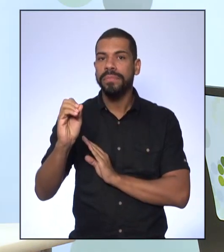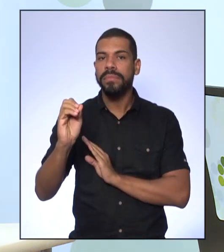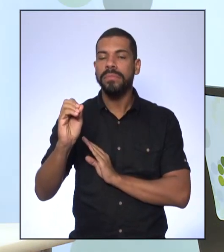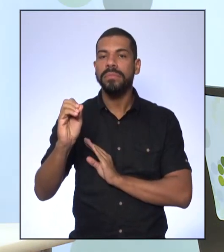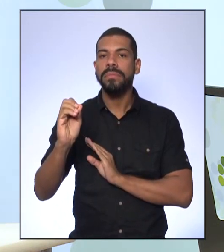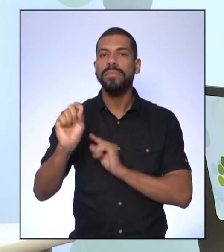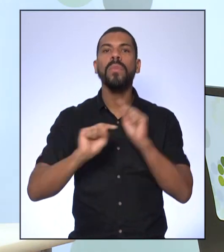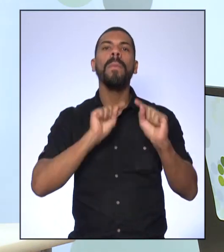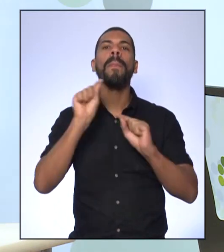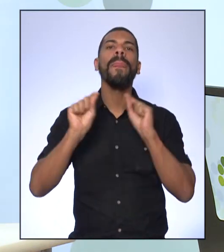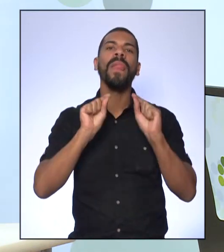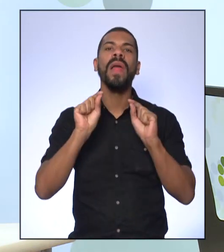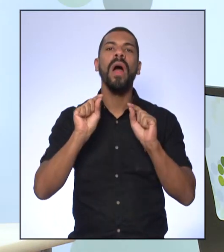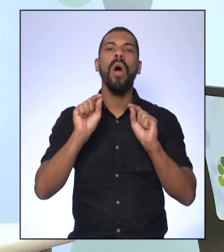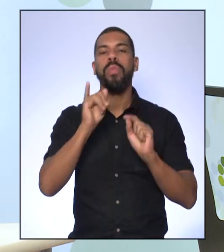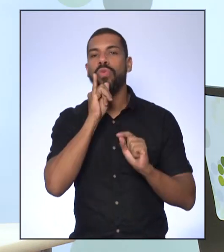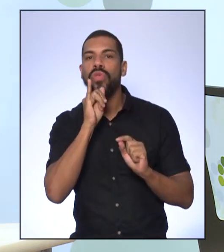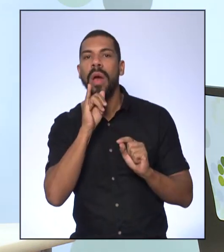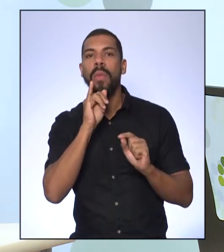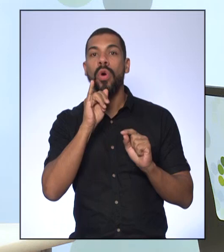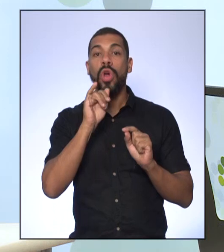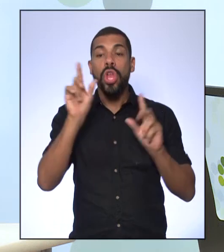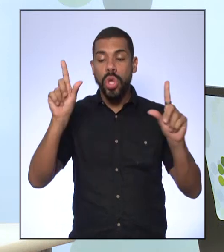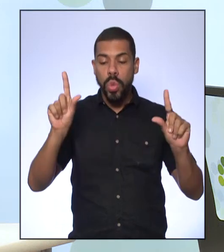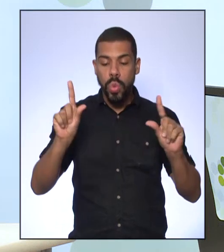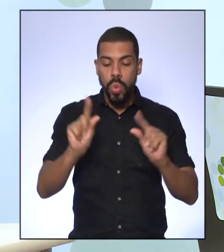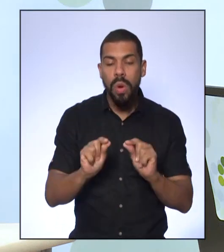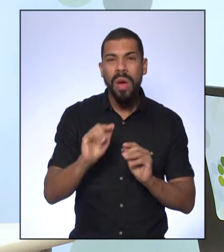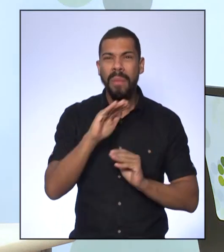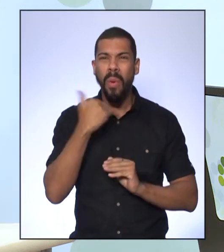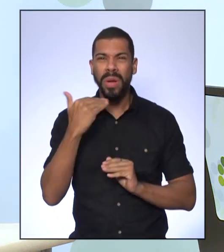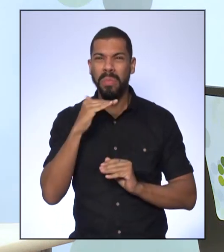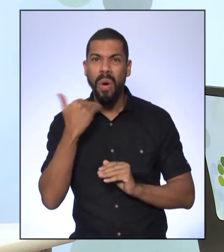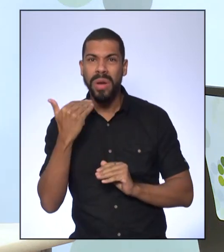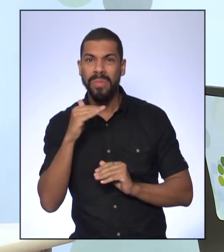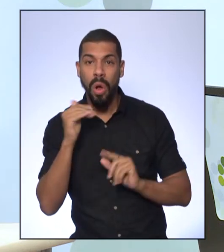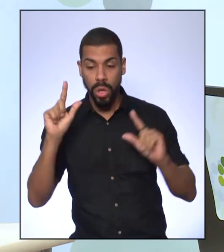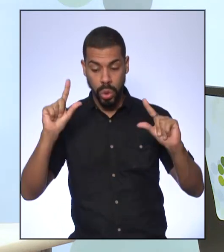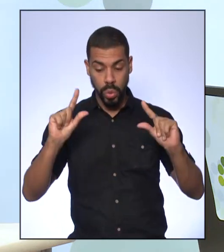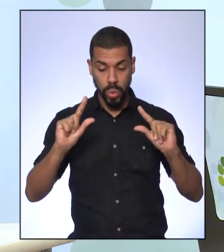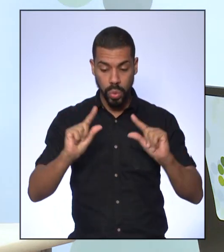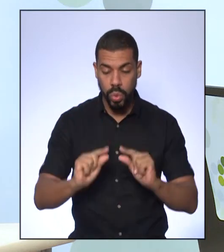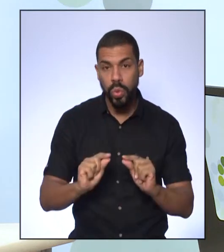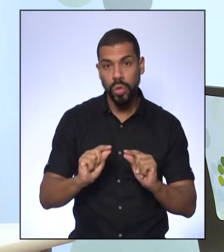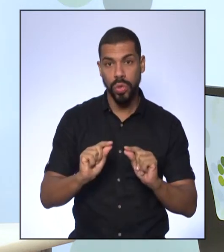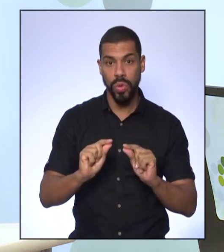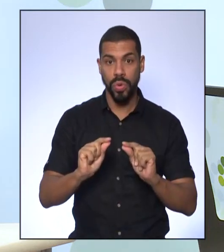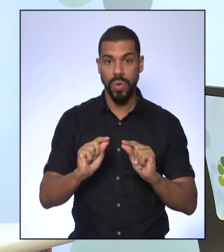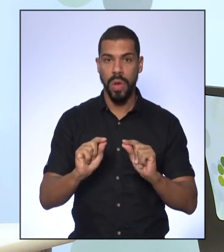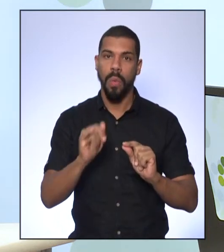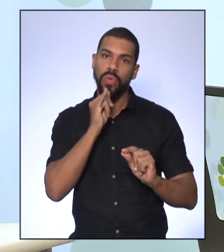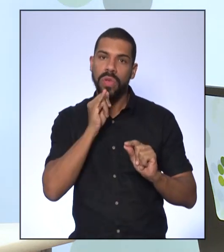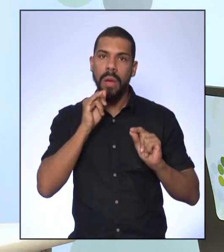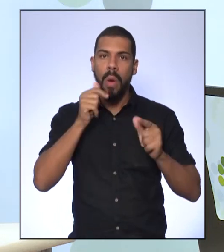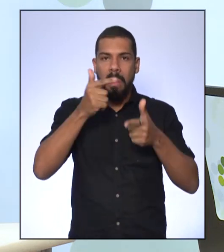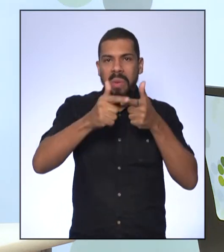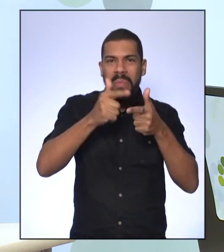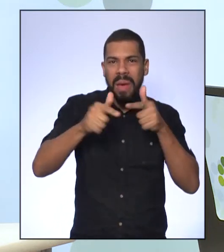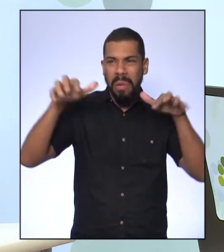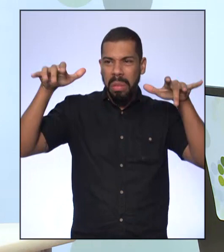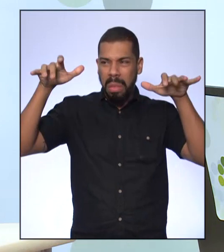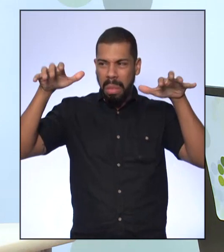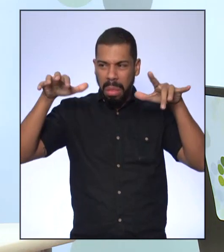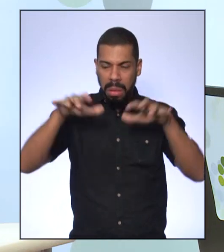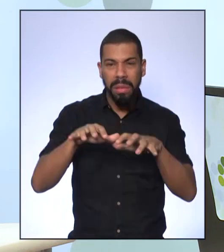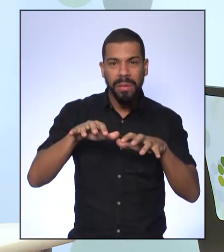significativamente o número de mortes e o número de pessoas afetadas, né, para os desastres, né, é o que está aí